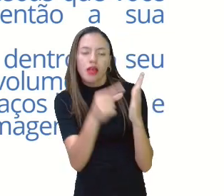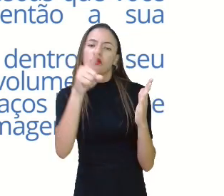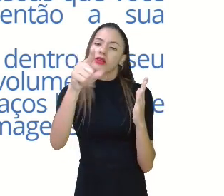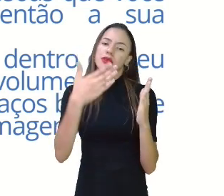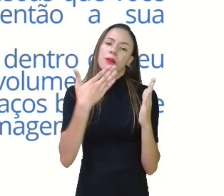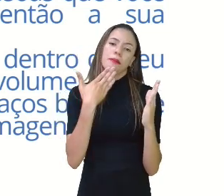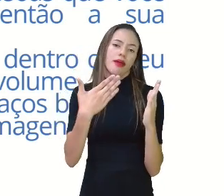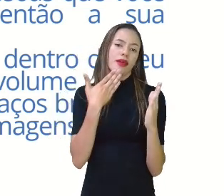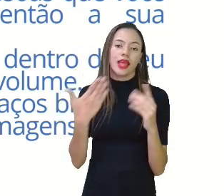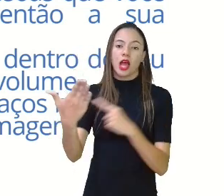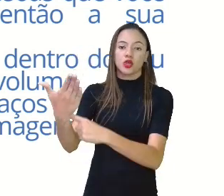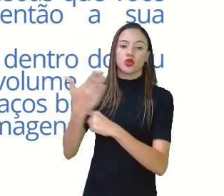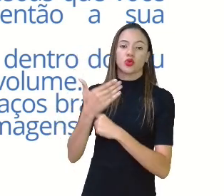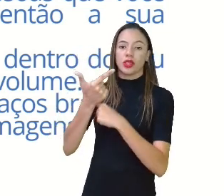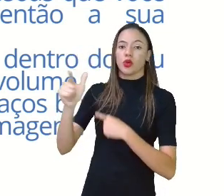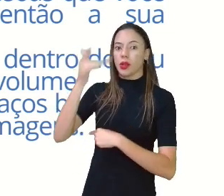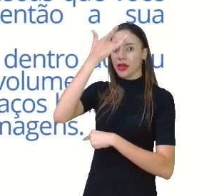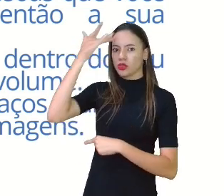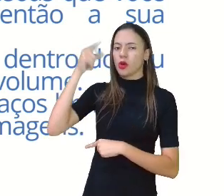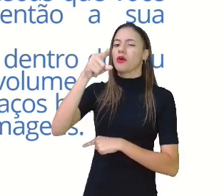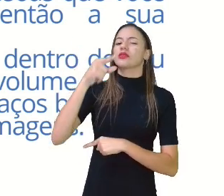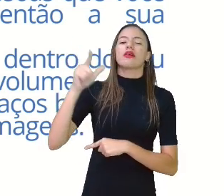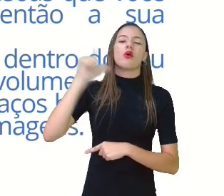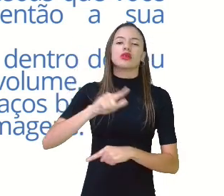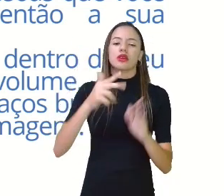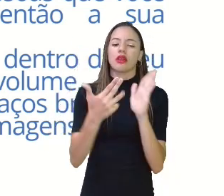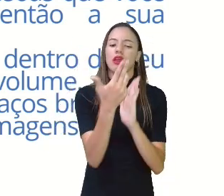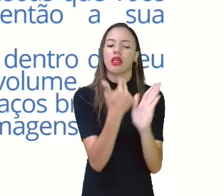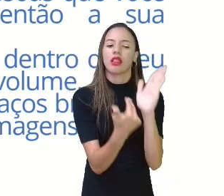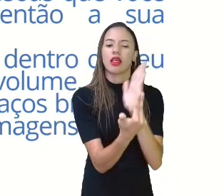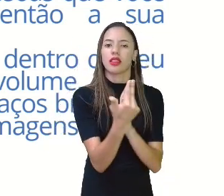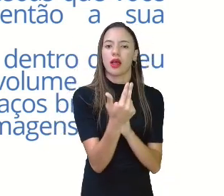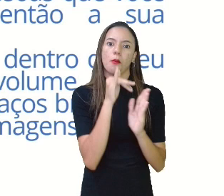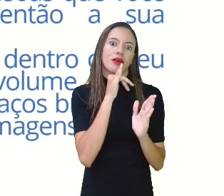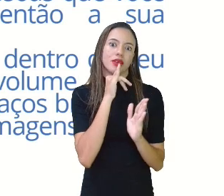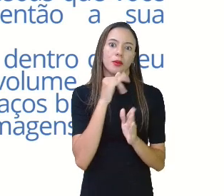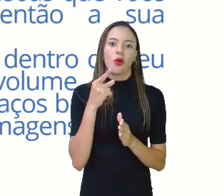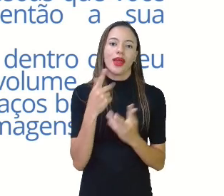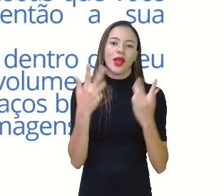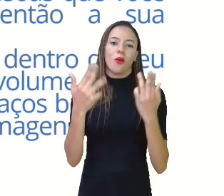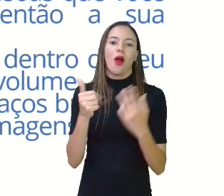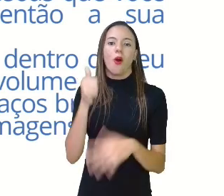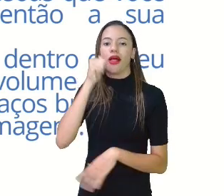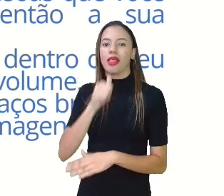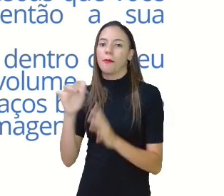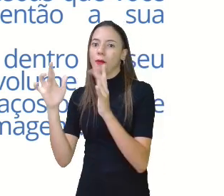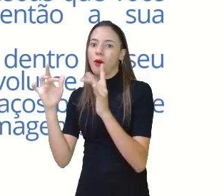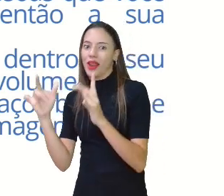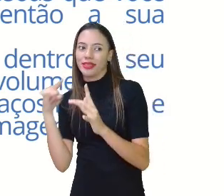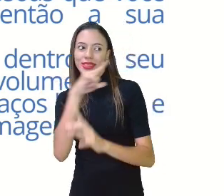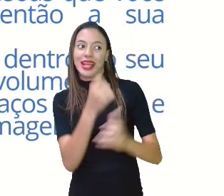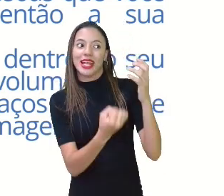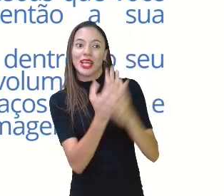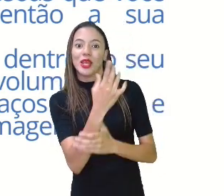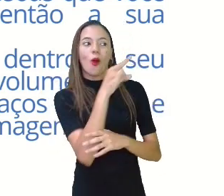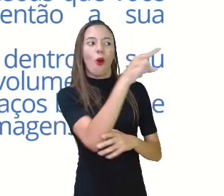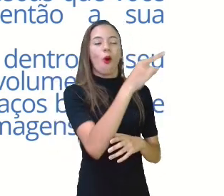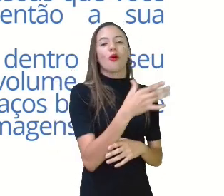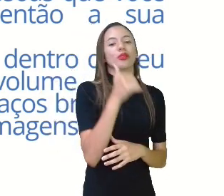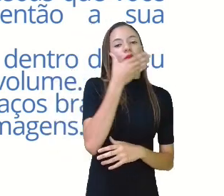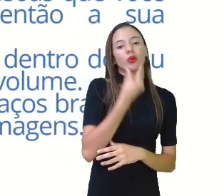de alguém para poder fazer o teu desenho como a namorada fez do namorado. Um contorno, né?